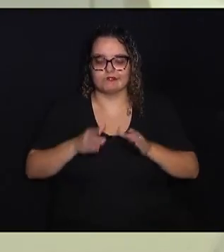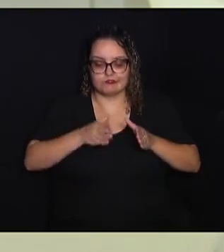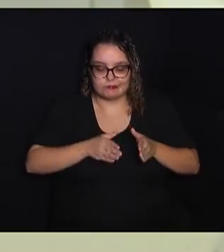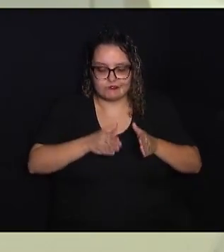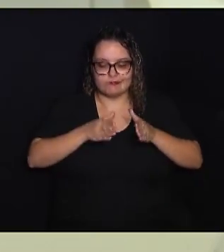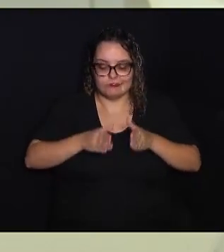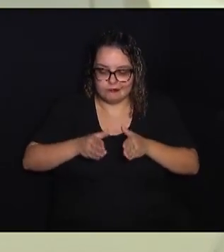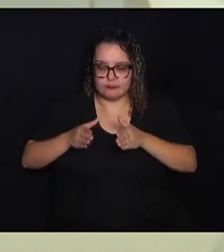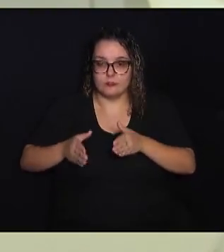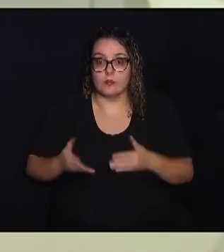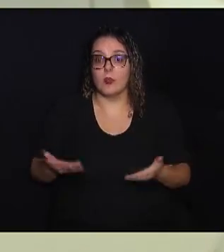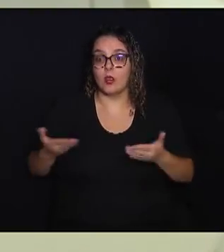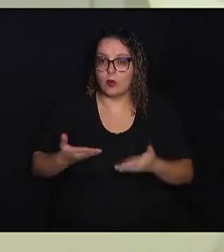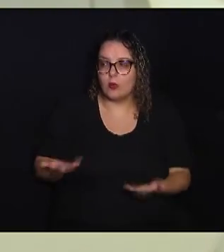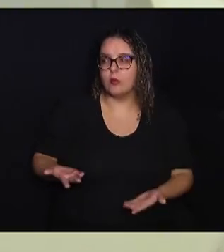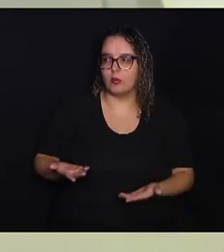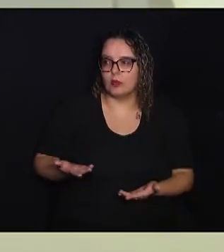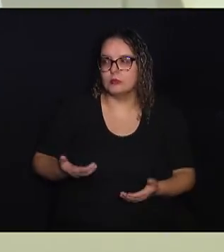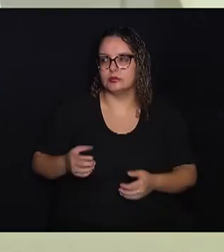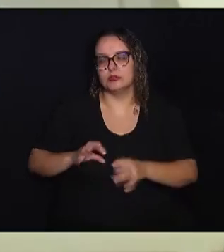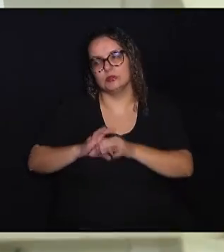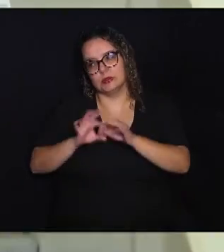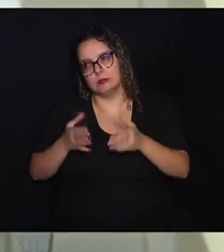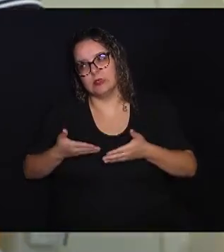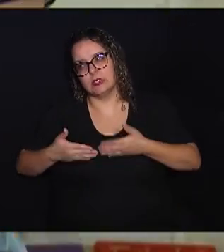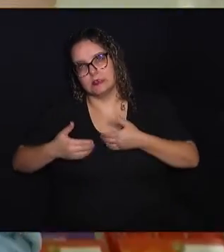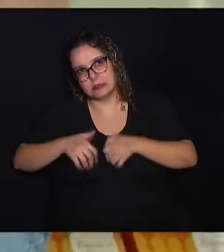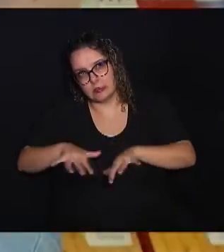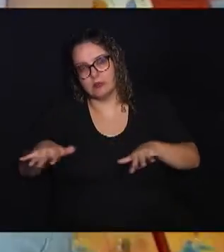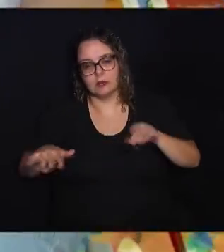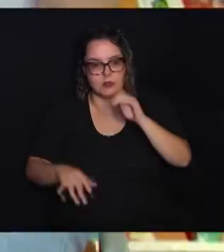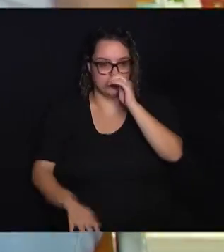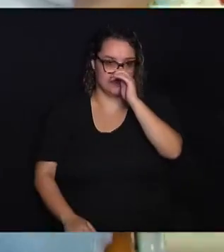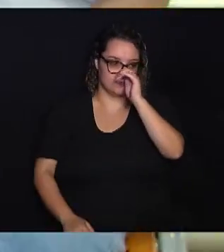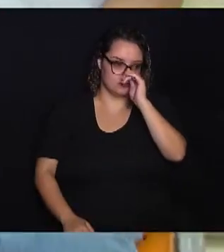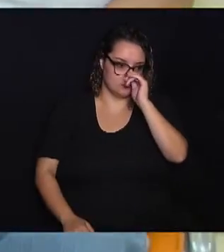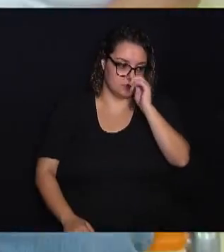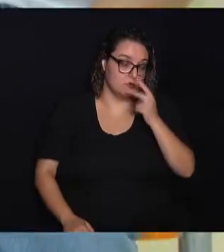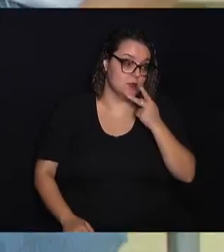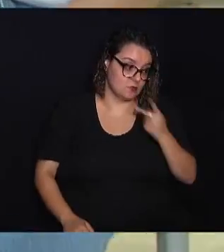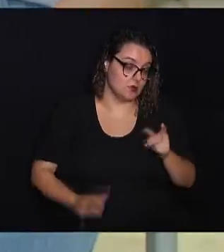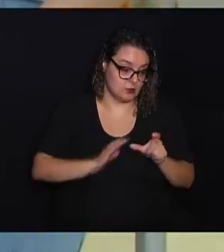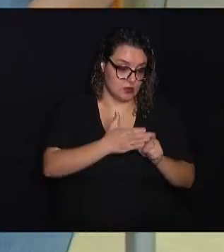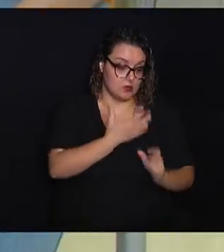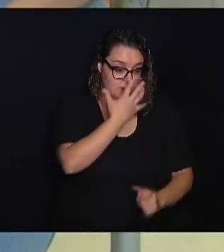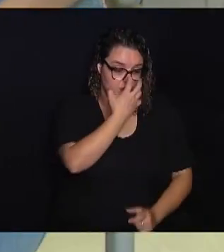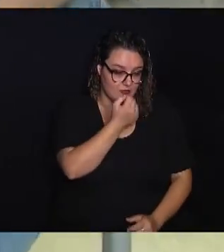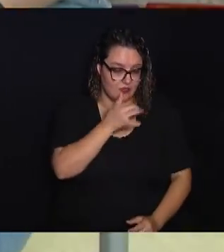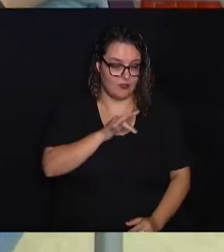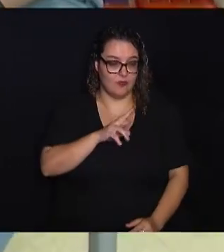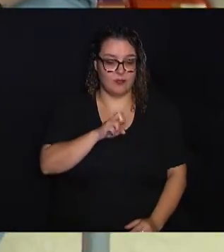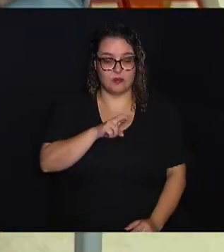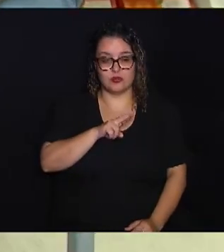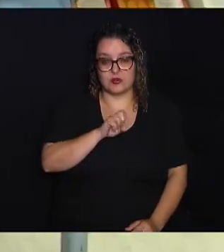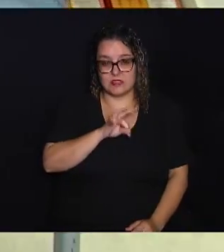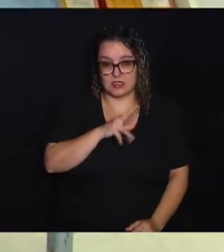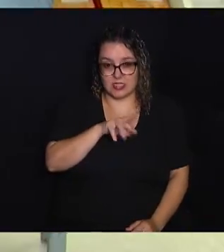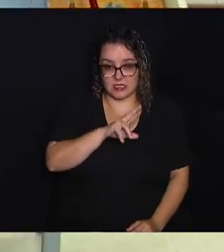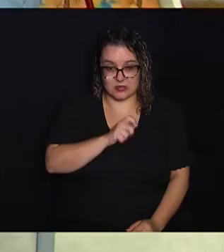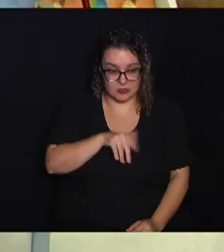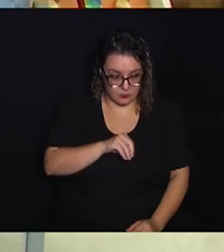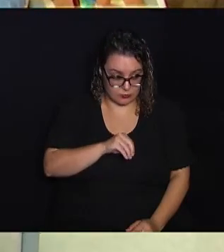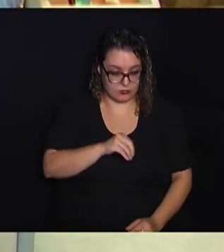mais repetitiva. Você citou aí a frustração, e isso é muito interessante o que você falou,